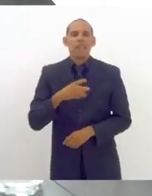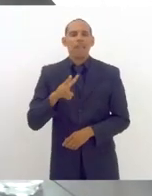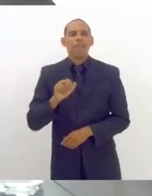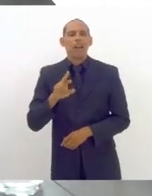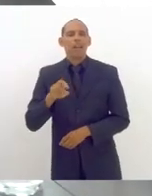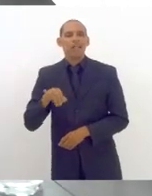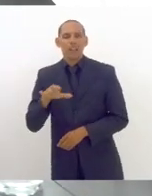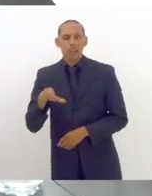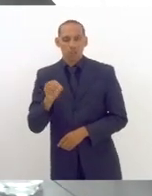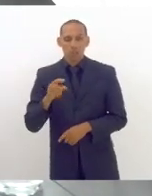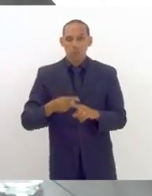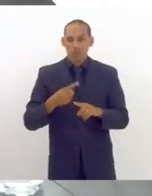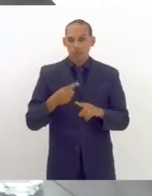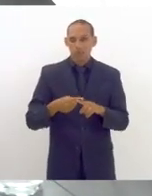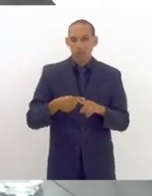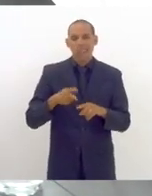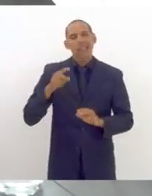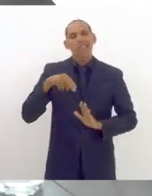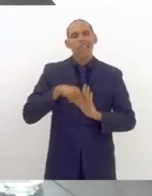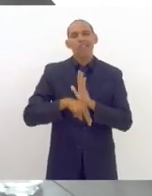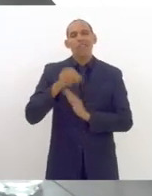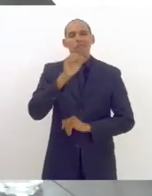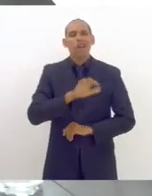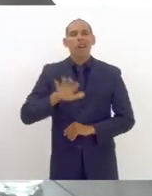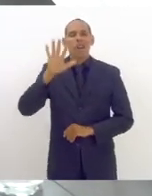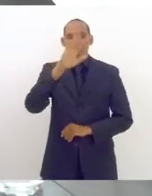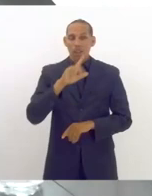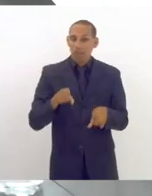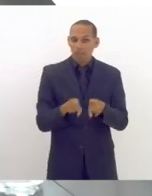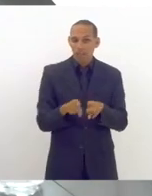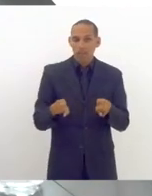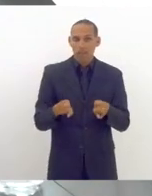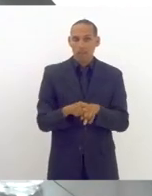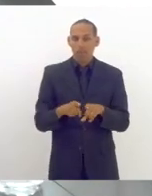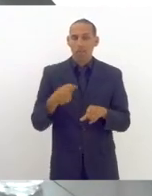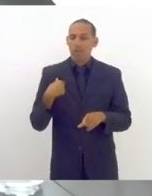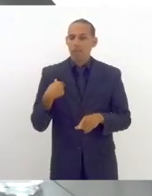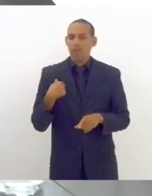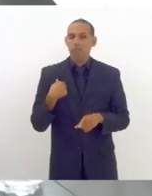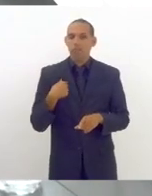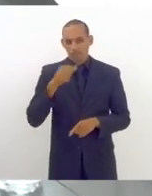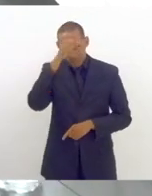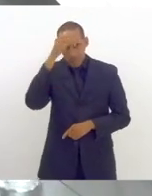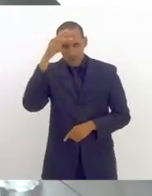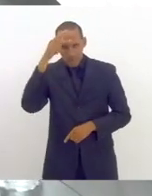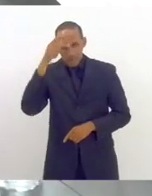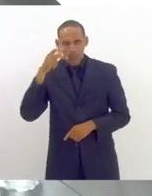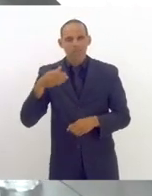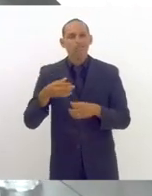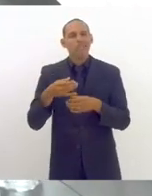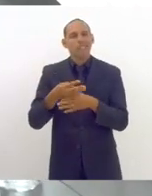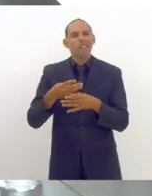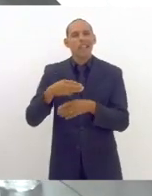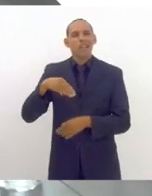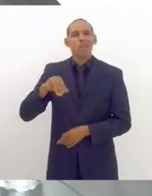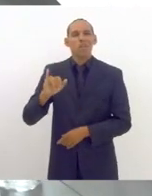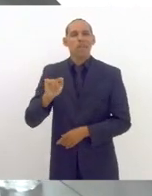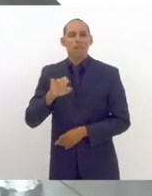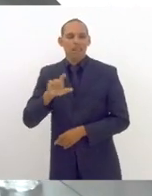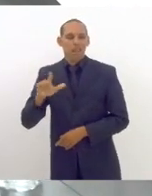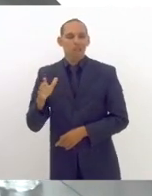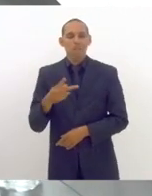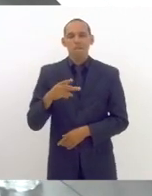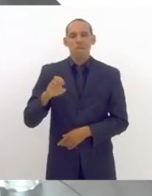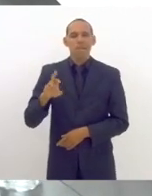Nacional eu queria que deixar ressaltado eu sou prefeito da cidade de Miguel Pereira e a